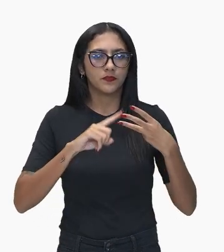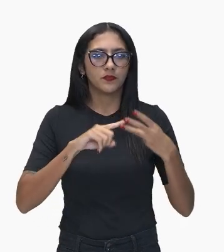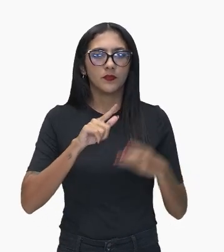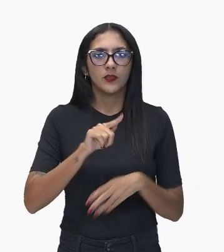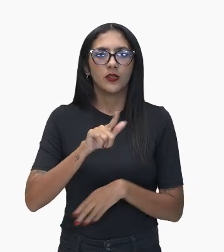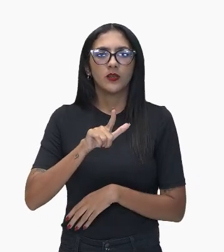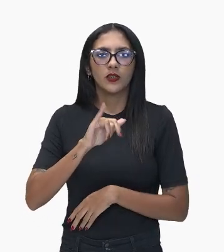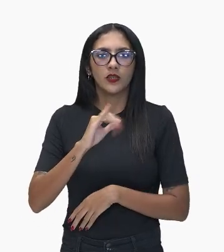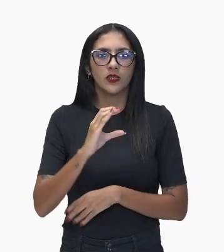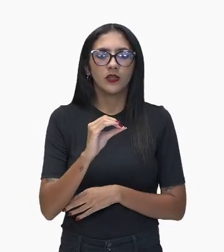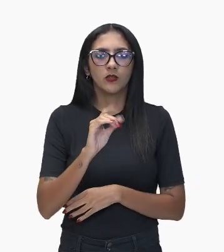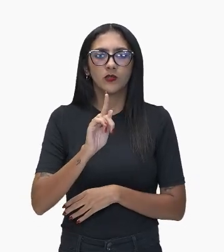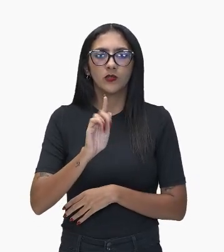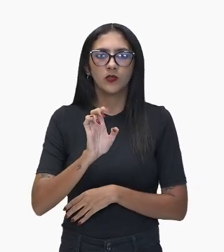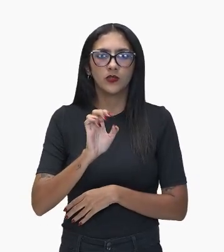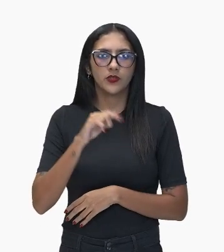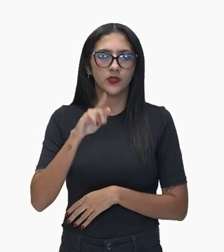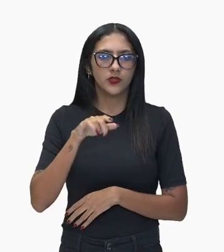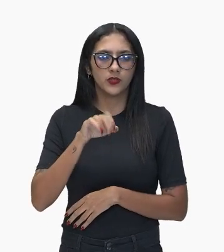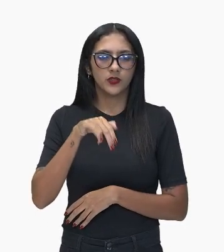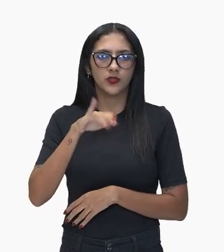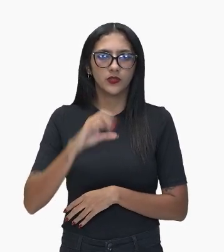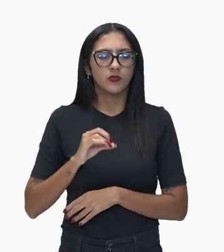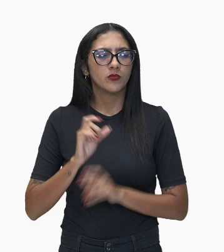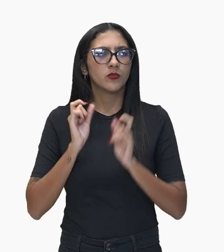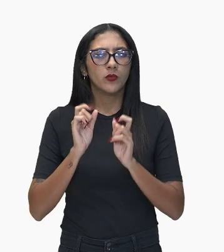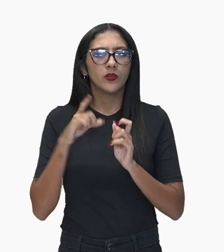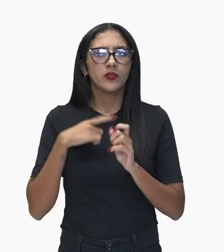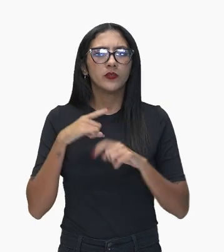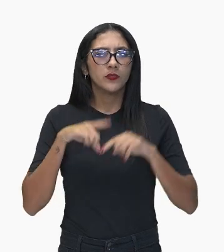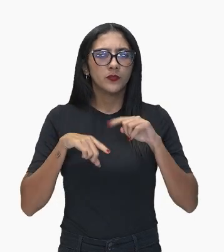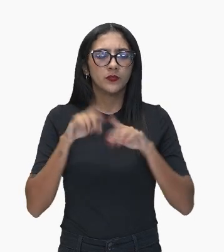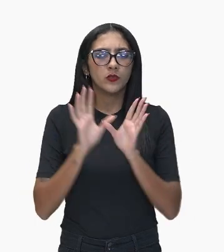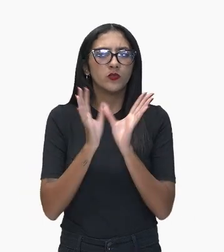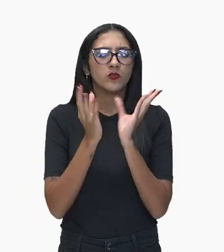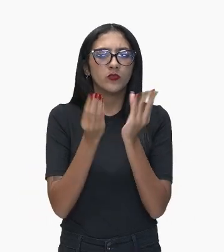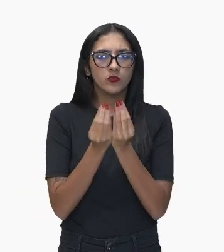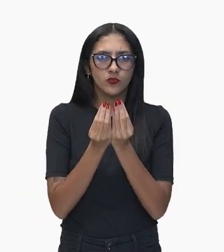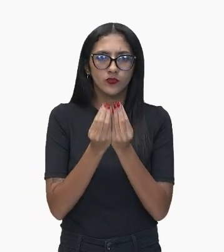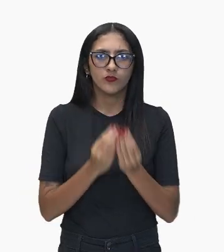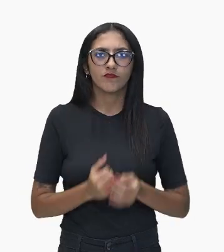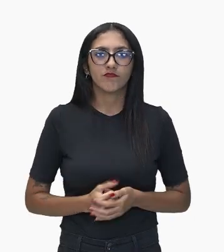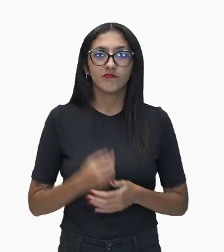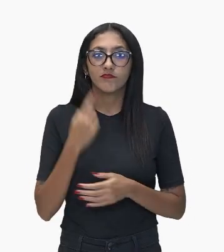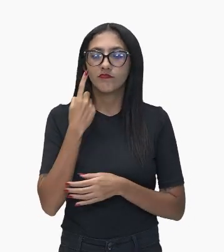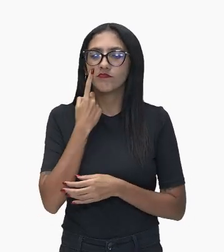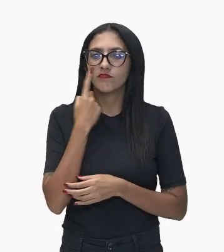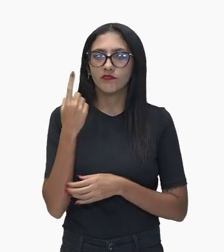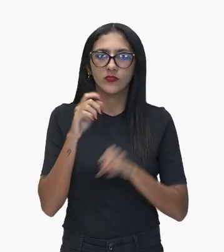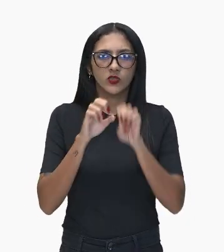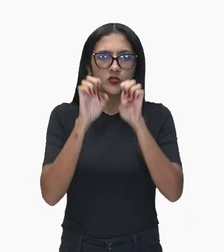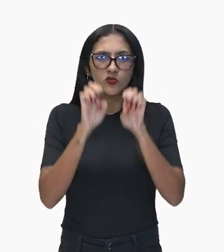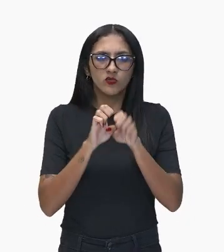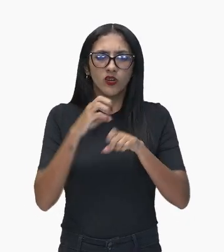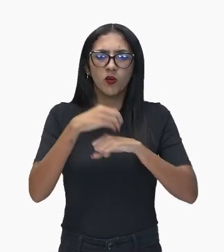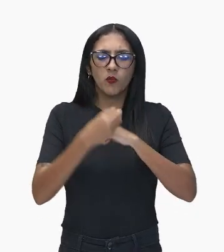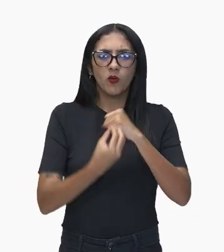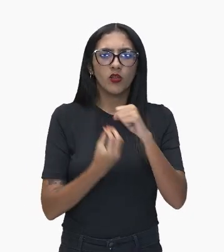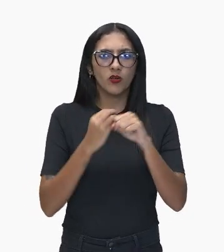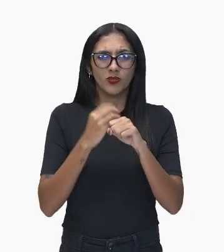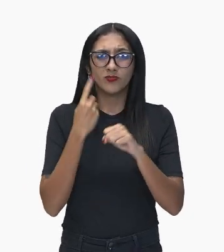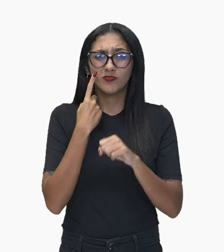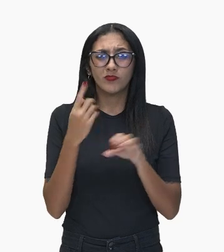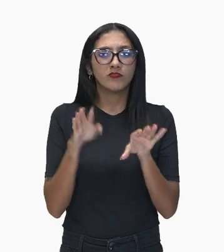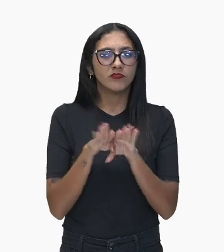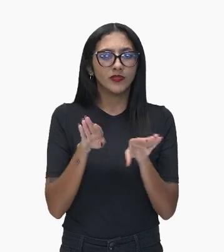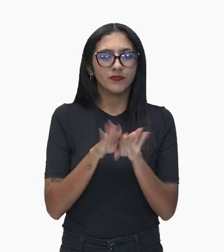presente em animais e em fungos. O que é o glicogênio? Essa molécula aí, olha só como é bem grande também a